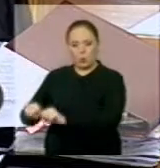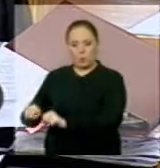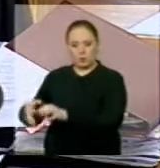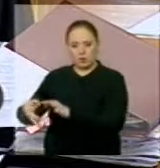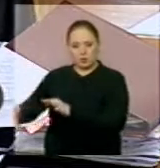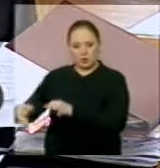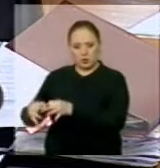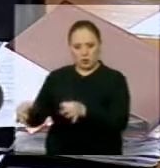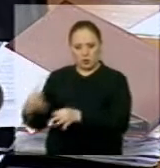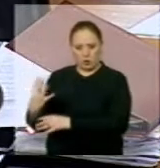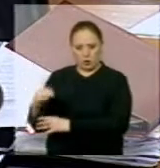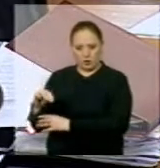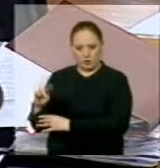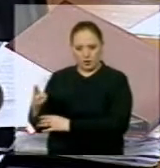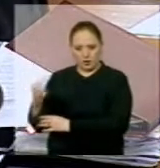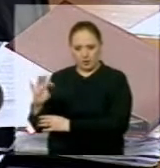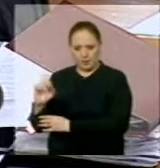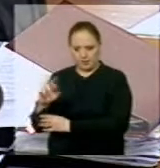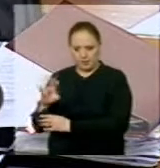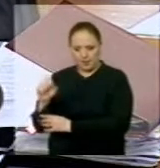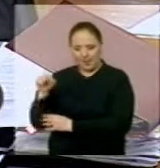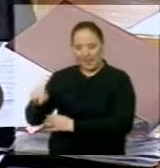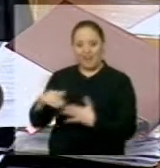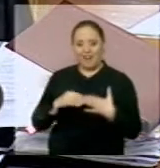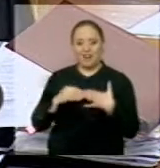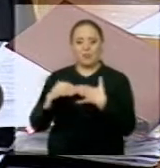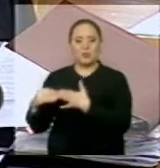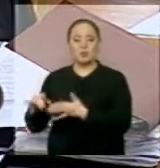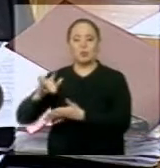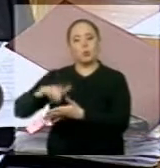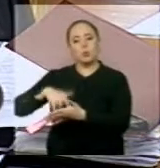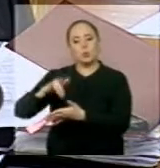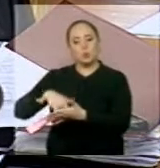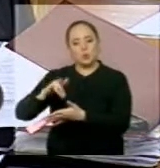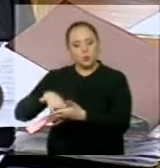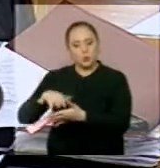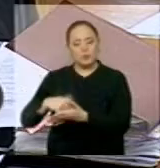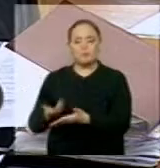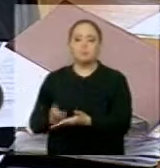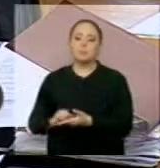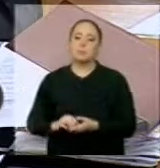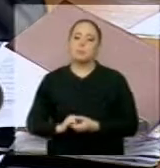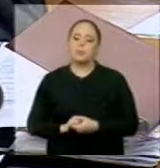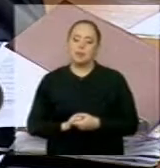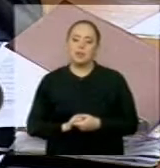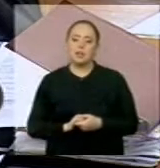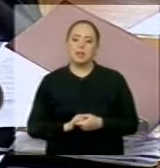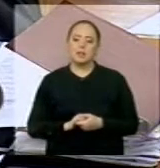fiscais, levasse a uma documentação, essa documentação tivesse uma presunção